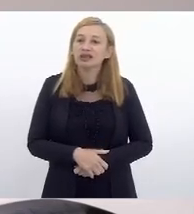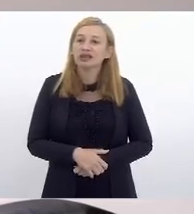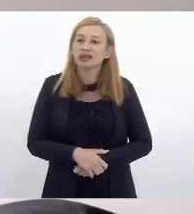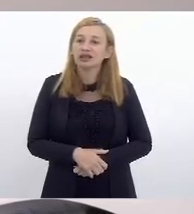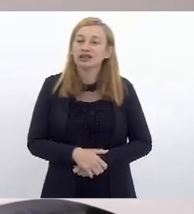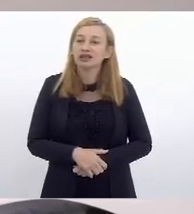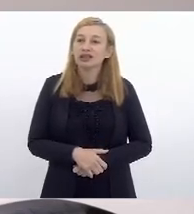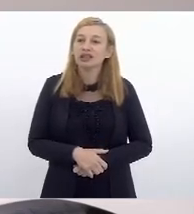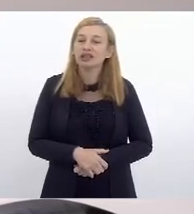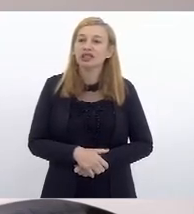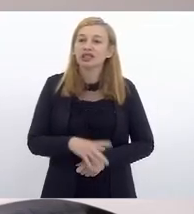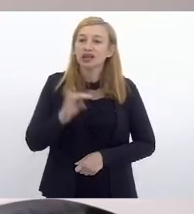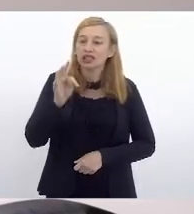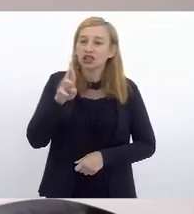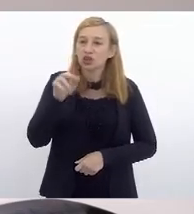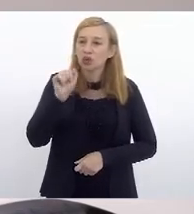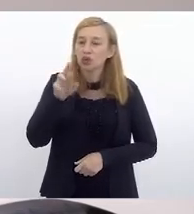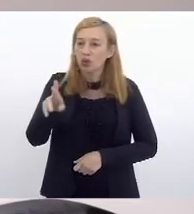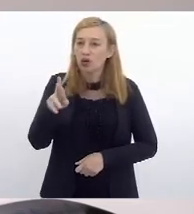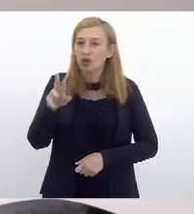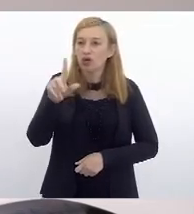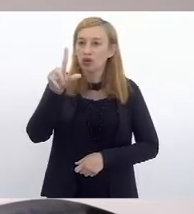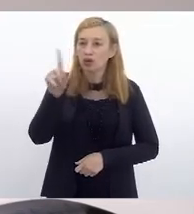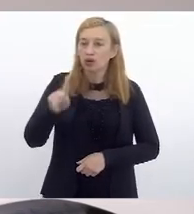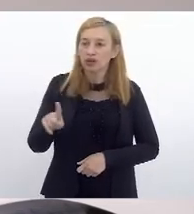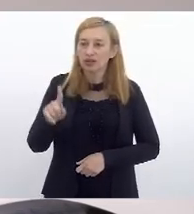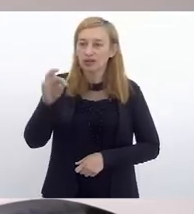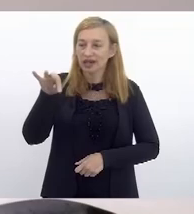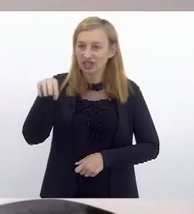aí, tricolor, Luiz Martins.